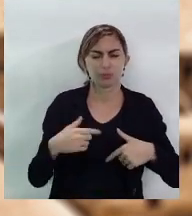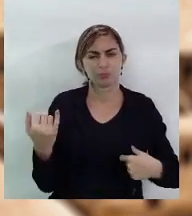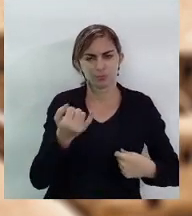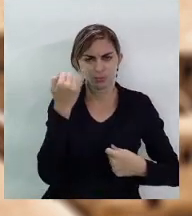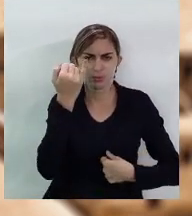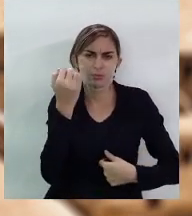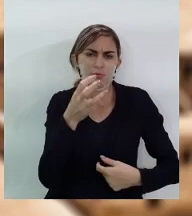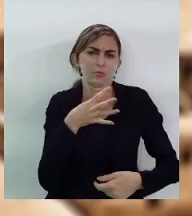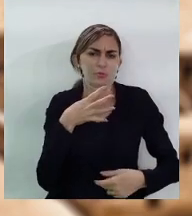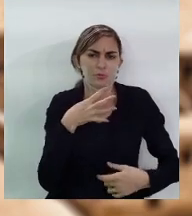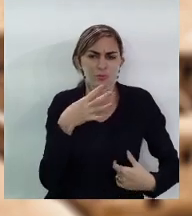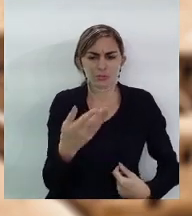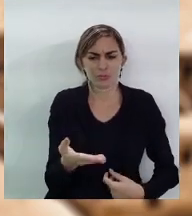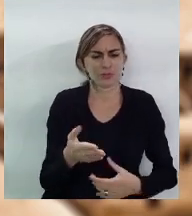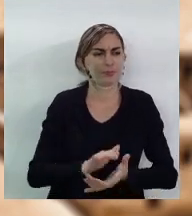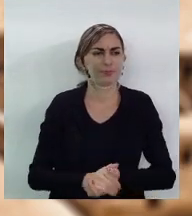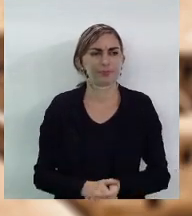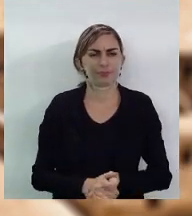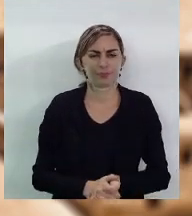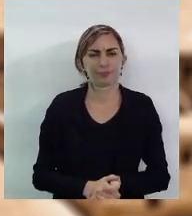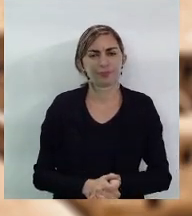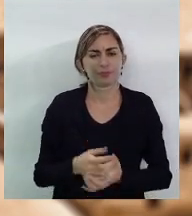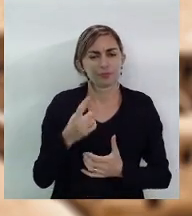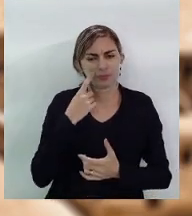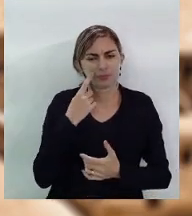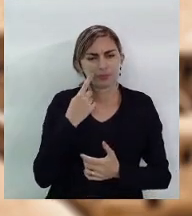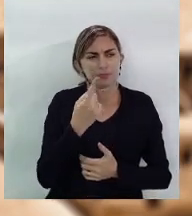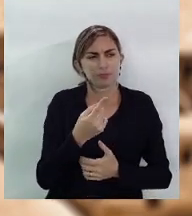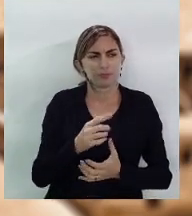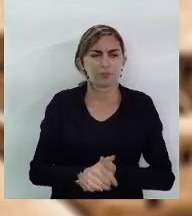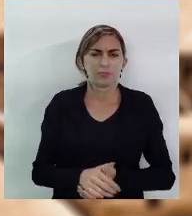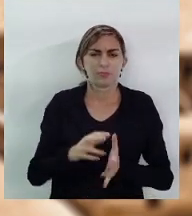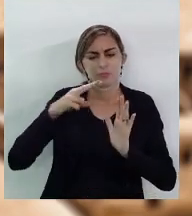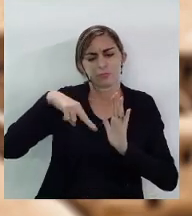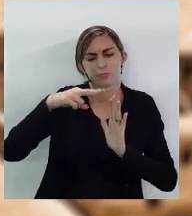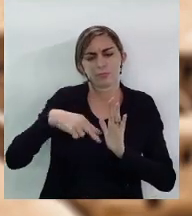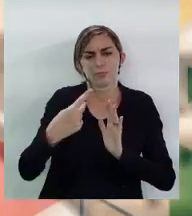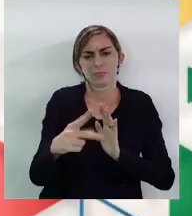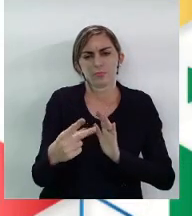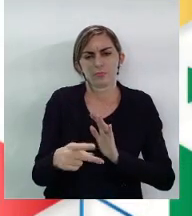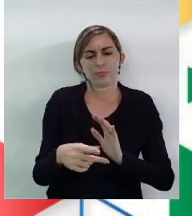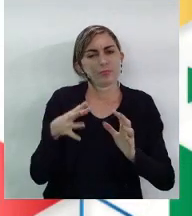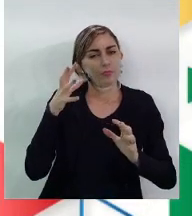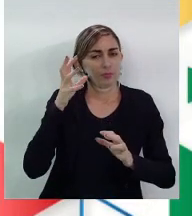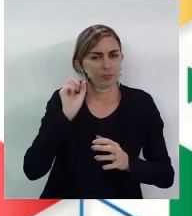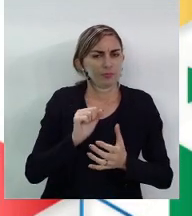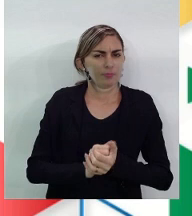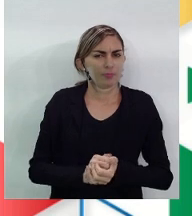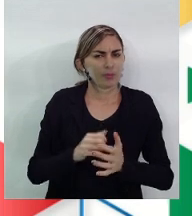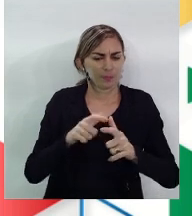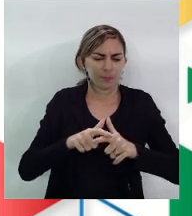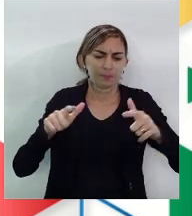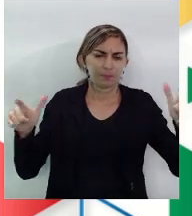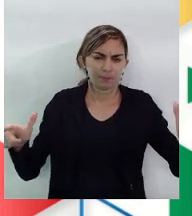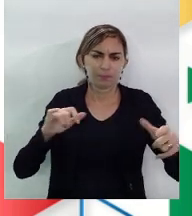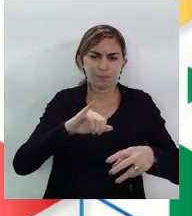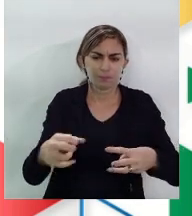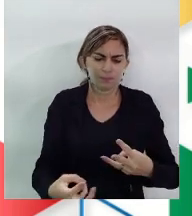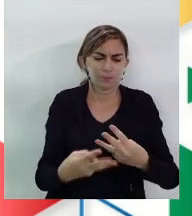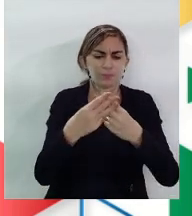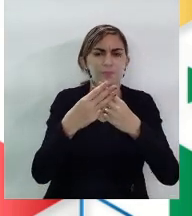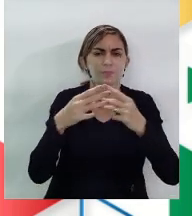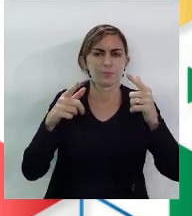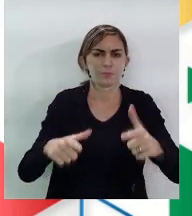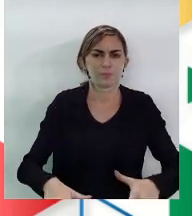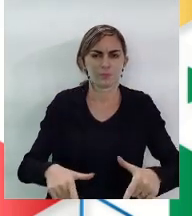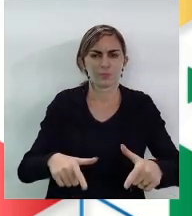importância de conhecer. Vejam só aqui, gostaria de ler para vocês esse ponto. Escutem só, a maioria dos judeus estão